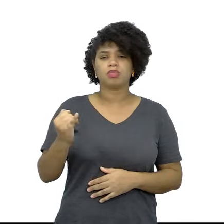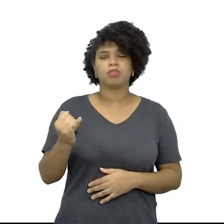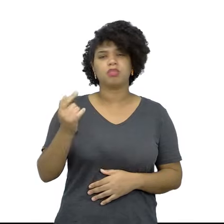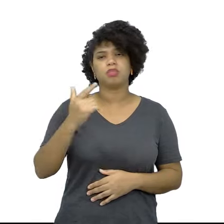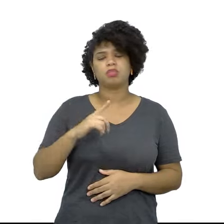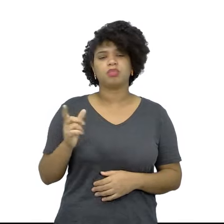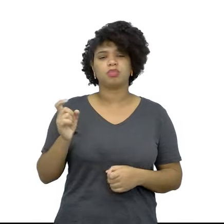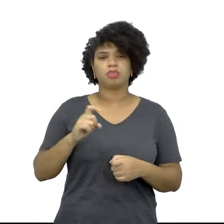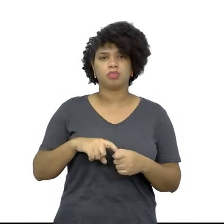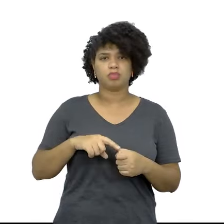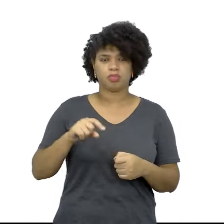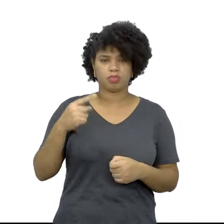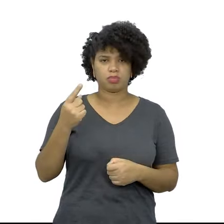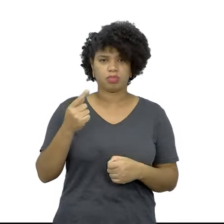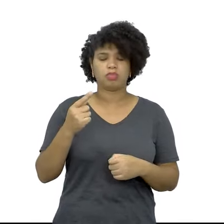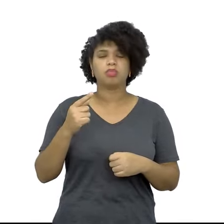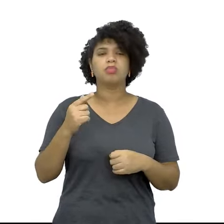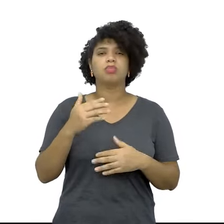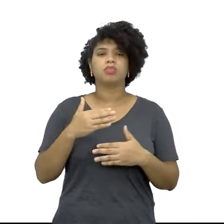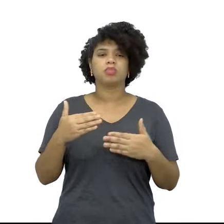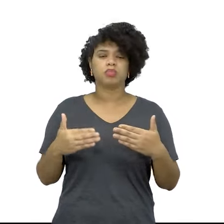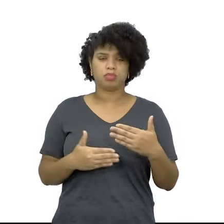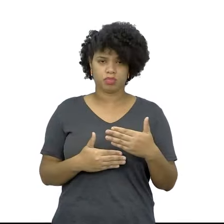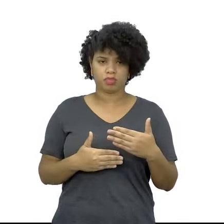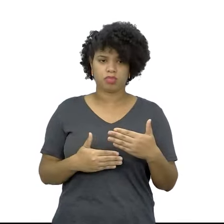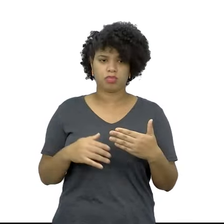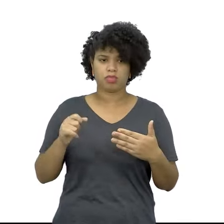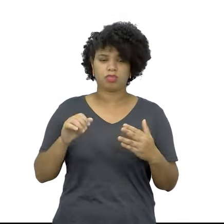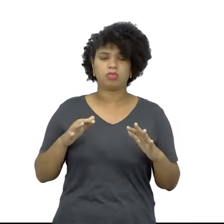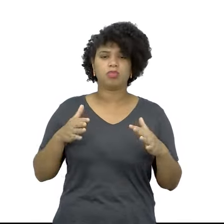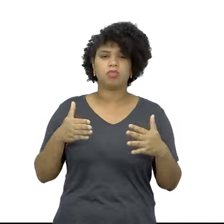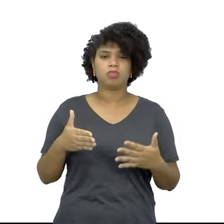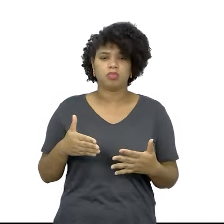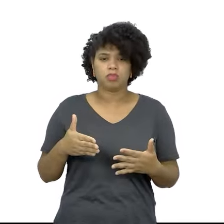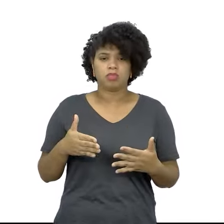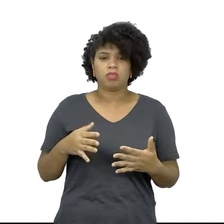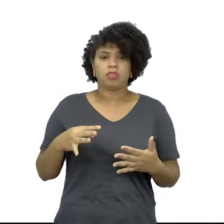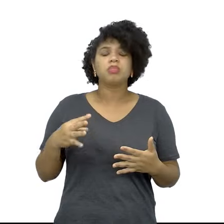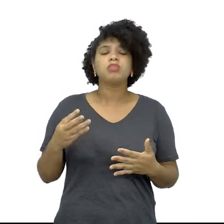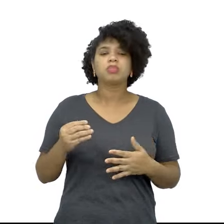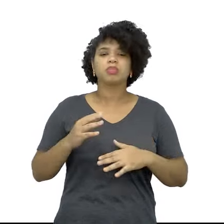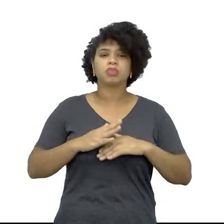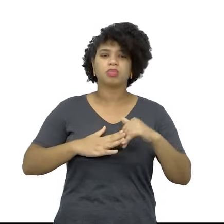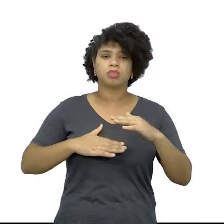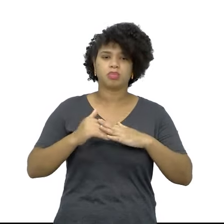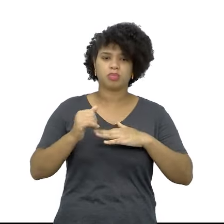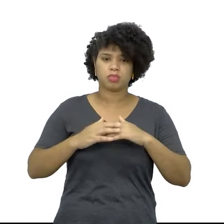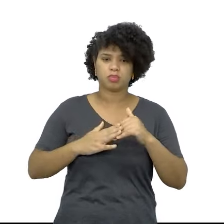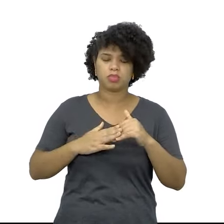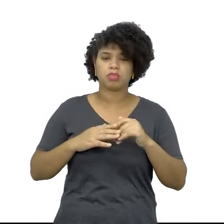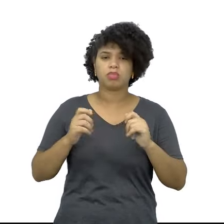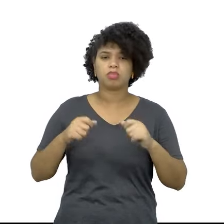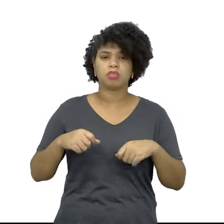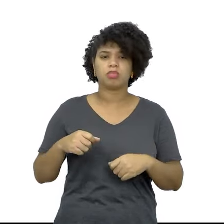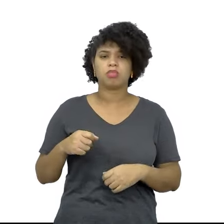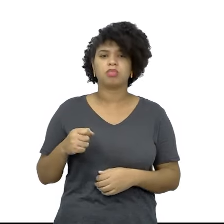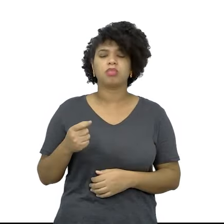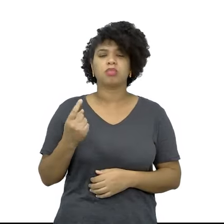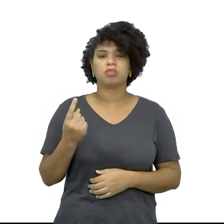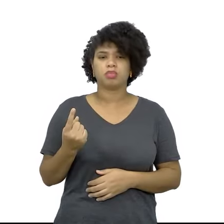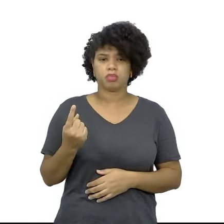retomar nos próximos slides, né, focando em todas essas habilidades presentes na sequência 1 do